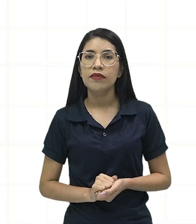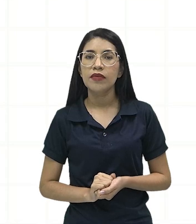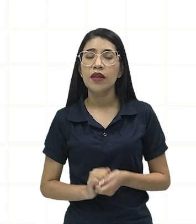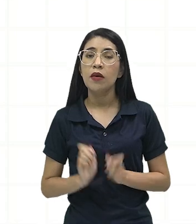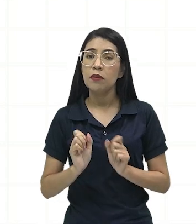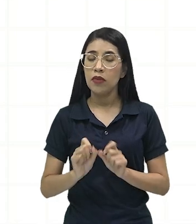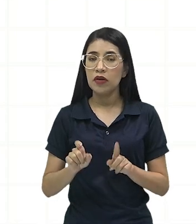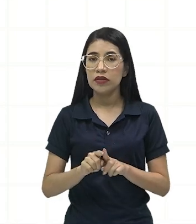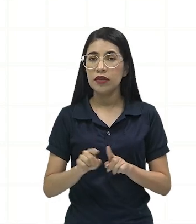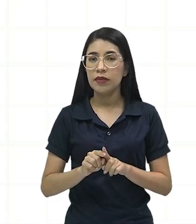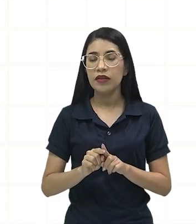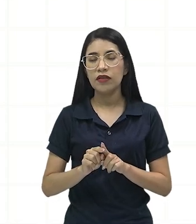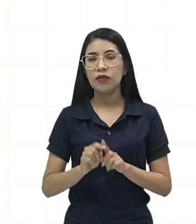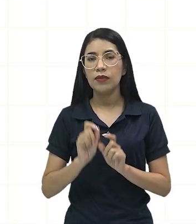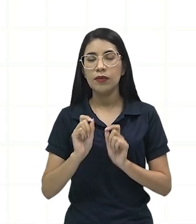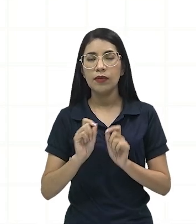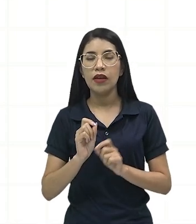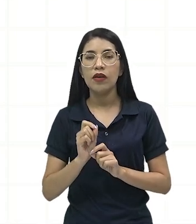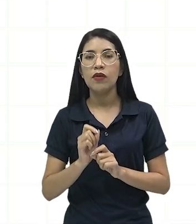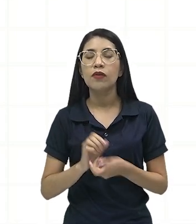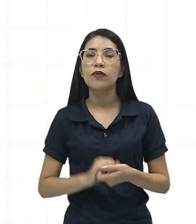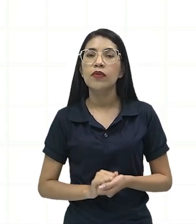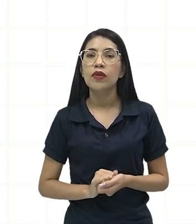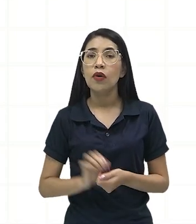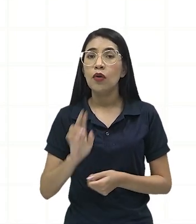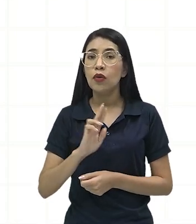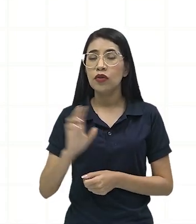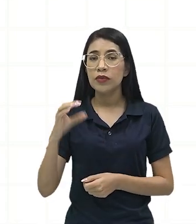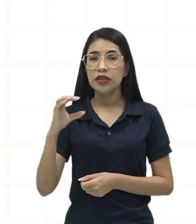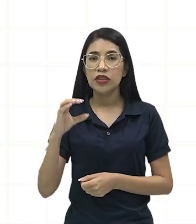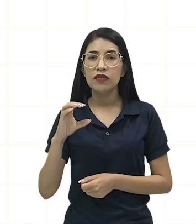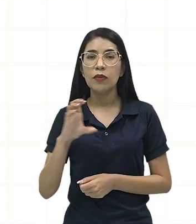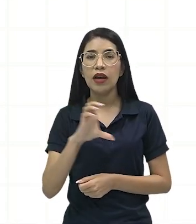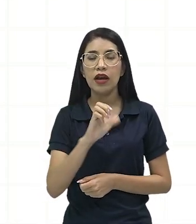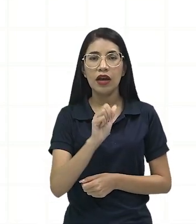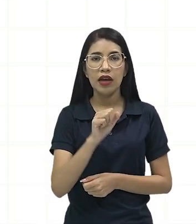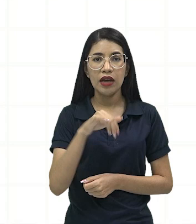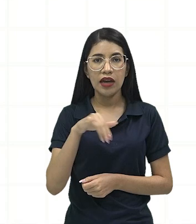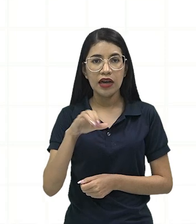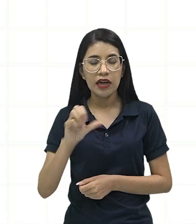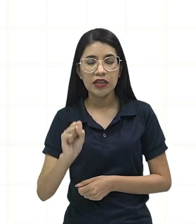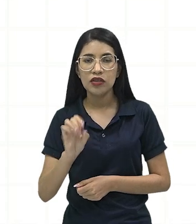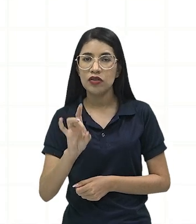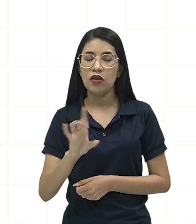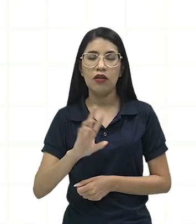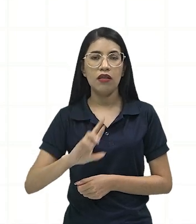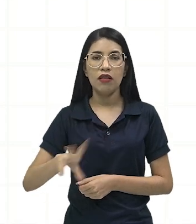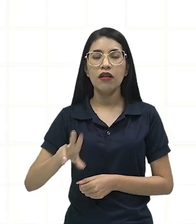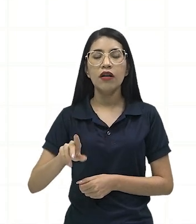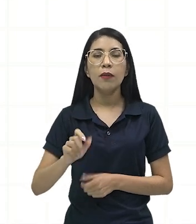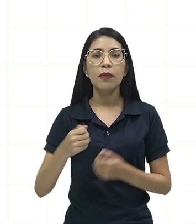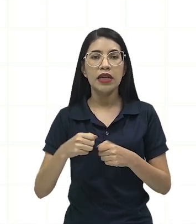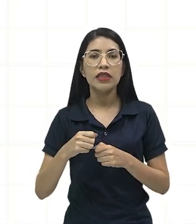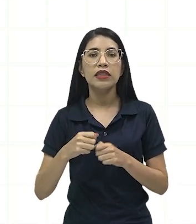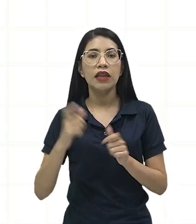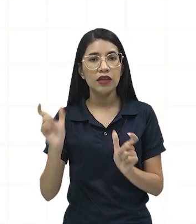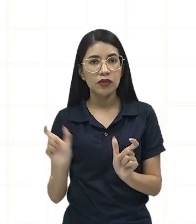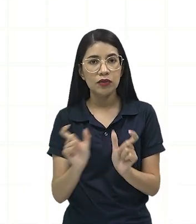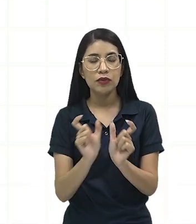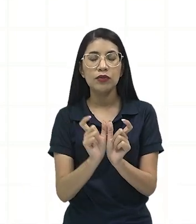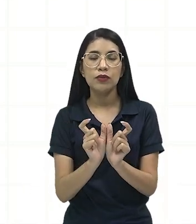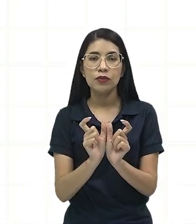nome do cachorro, o nome científico do cachorro é só Canis? Não posso, então eu tenho que falar o nome completo.